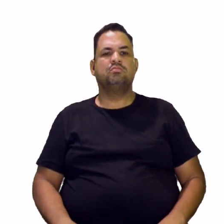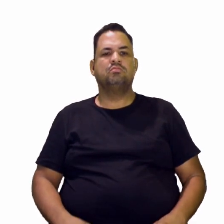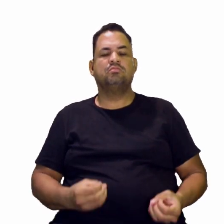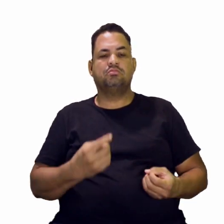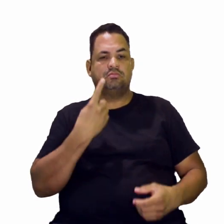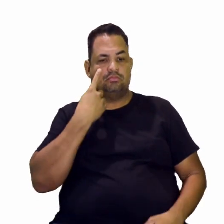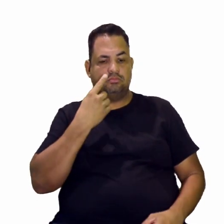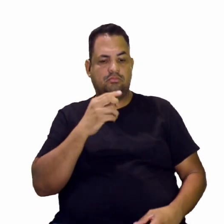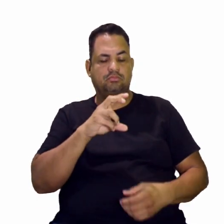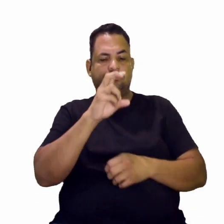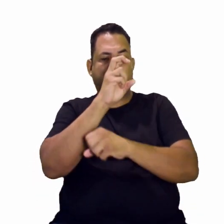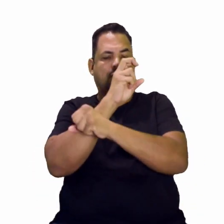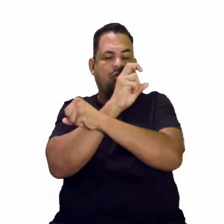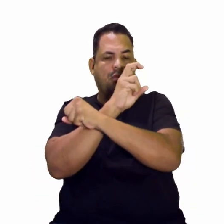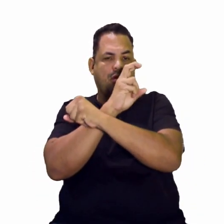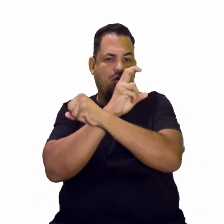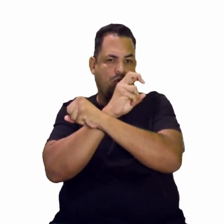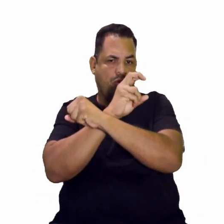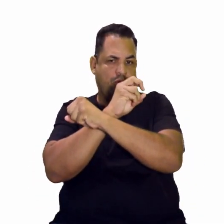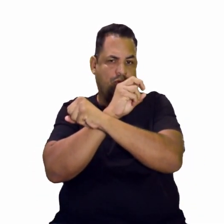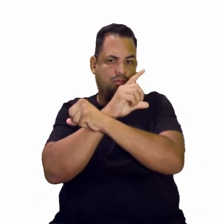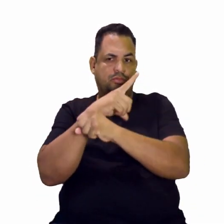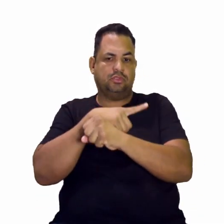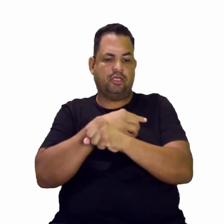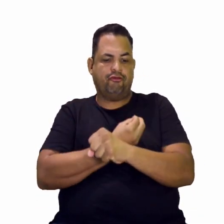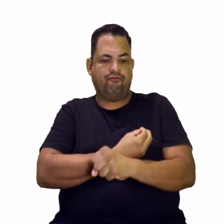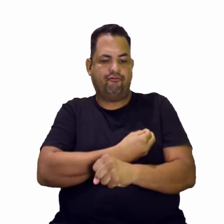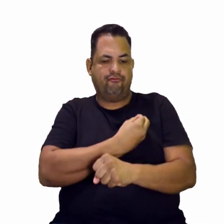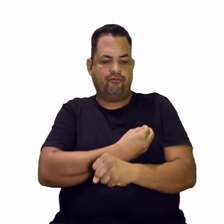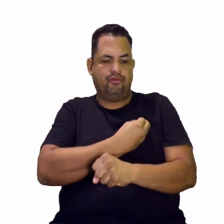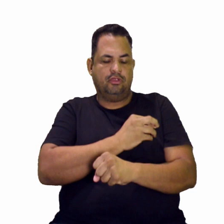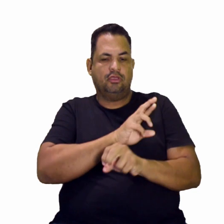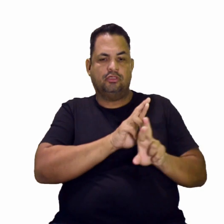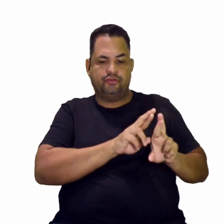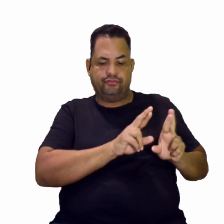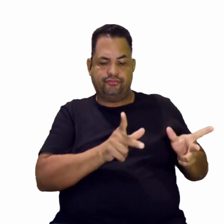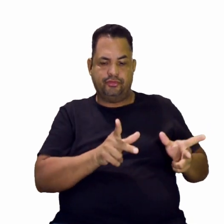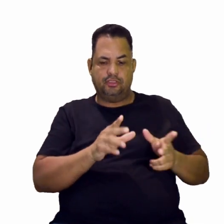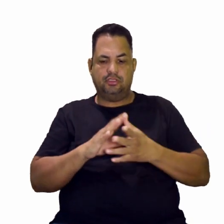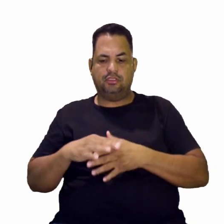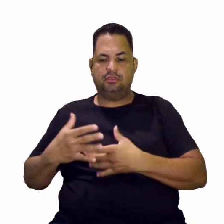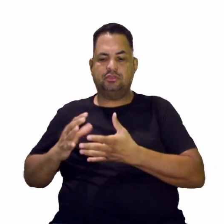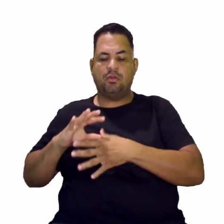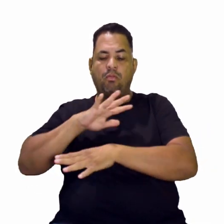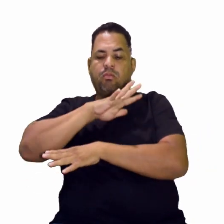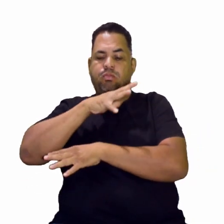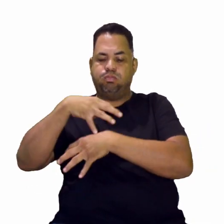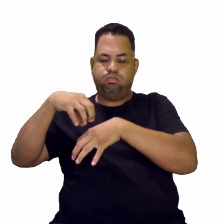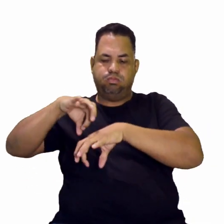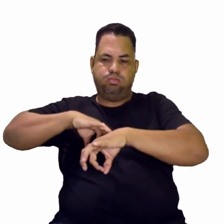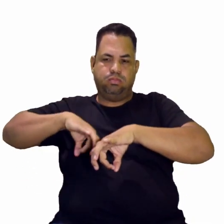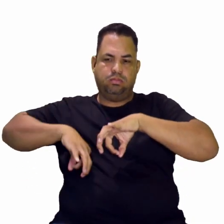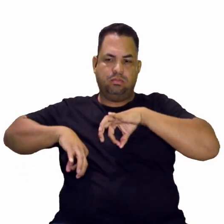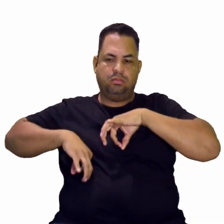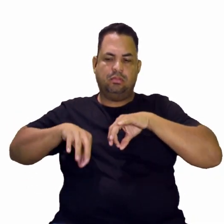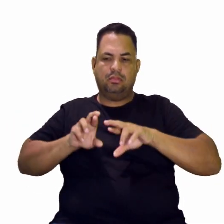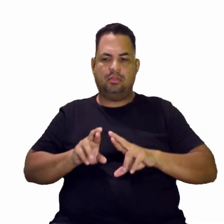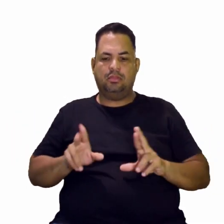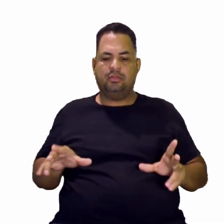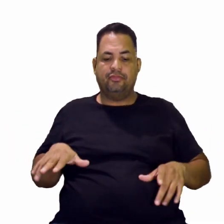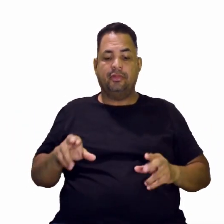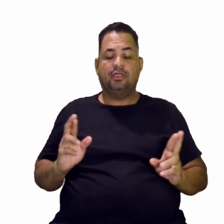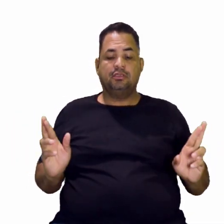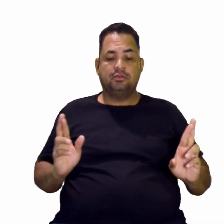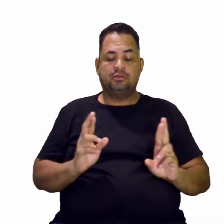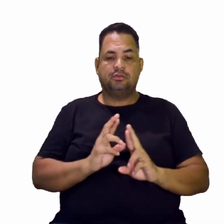Como se vê, cutias e onças têm modos de vida diferentes, isto é, desempenham diferentes atividades dentro de um mesmo